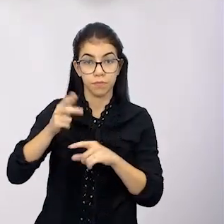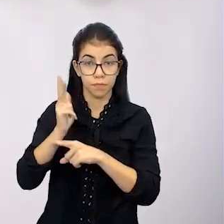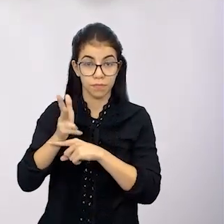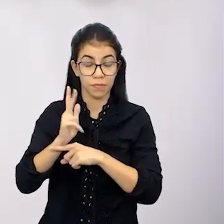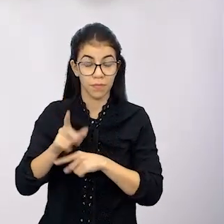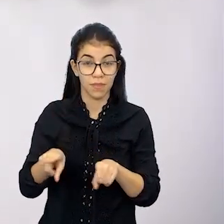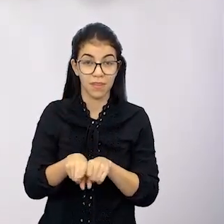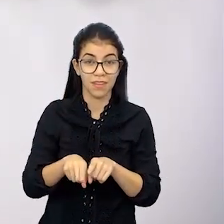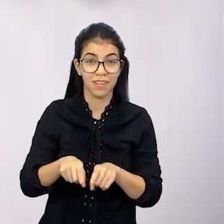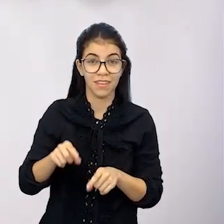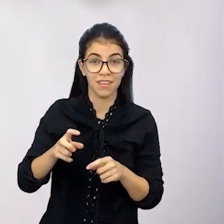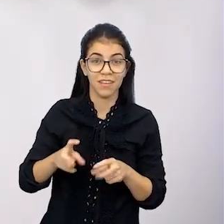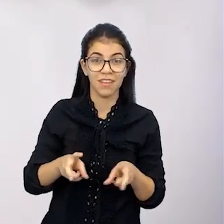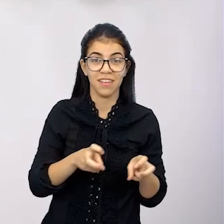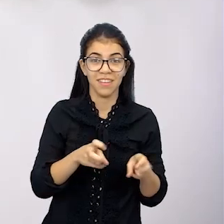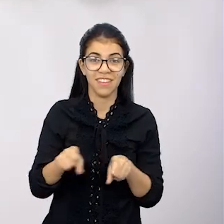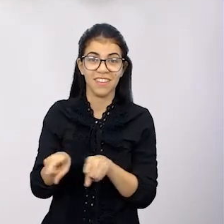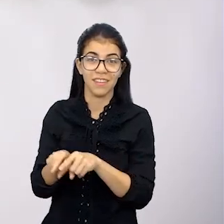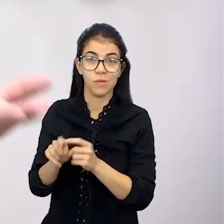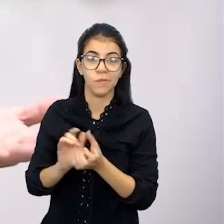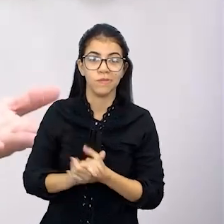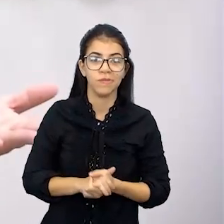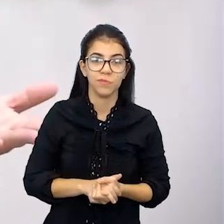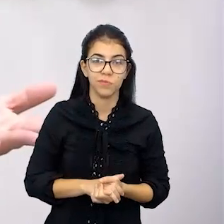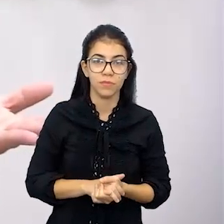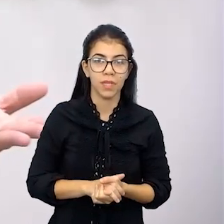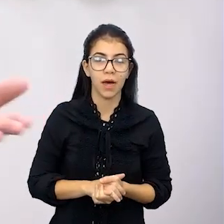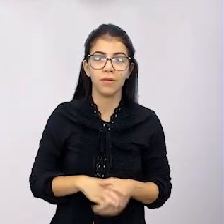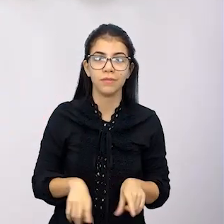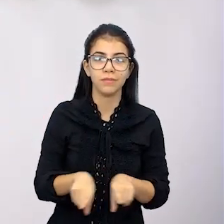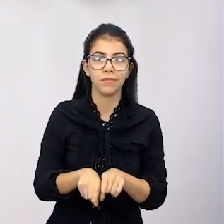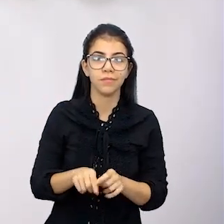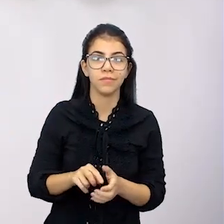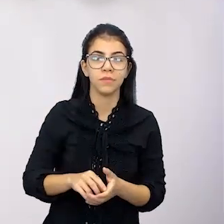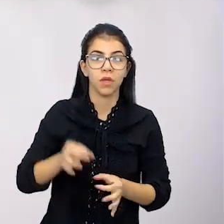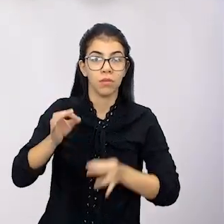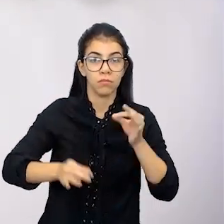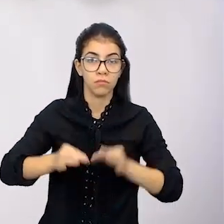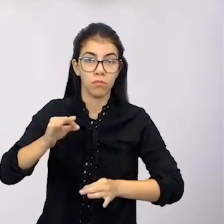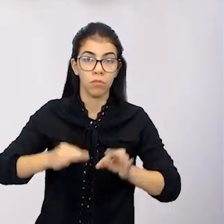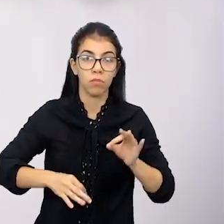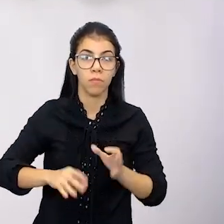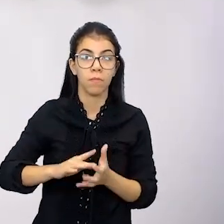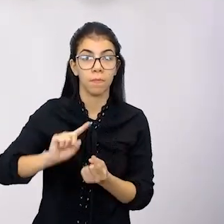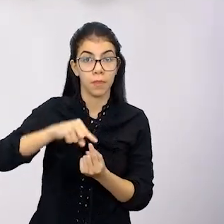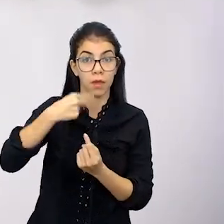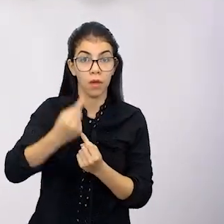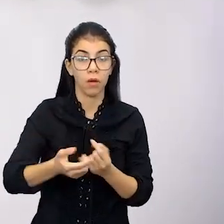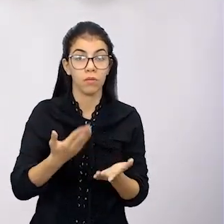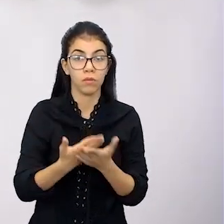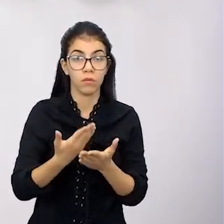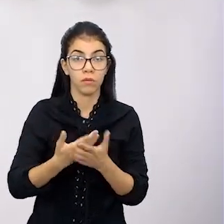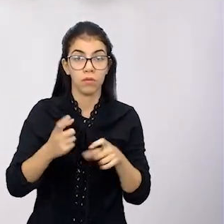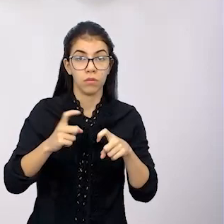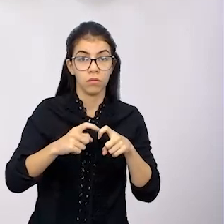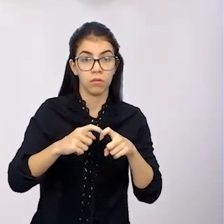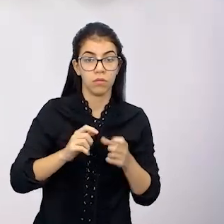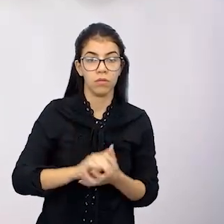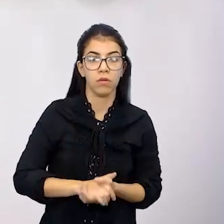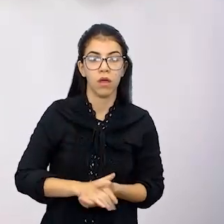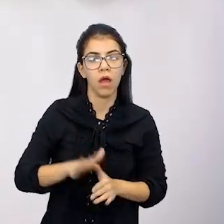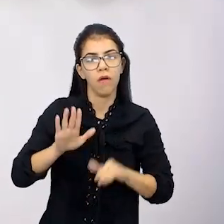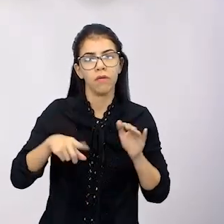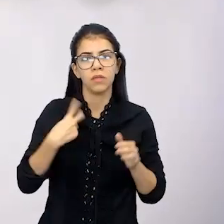Quantas perspectivas, quantas pessoas né? Um rapaz é juiz federal, a moça faz medicina, e às vezes a gente olha ali e a gente não